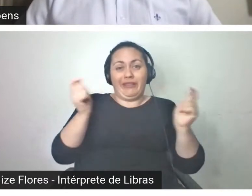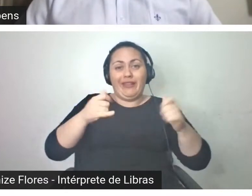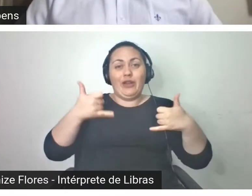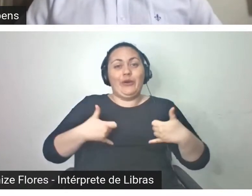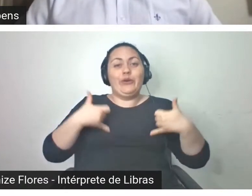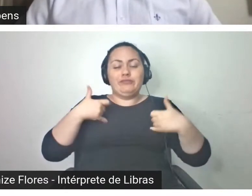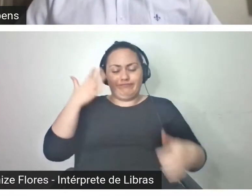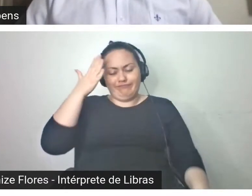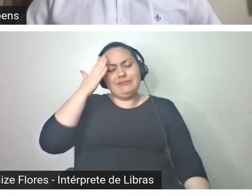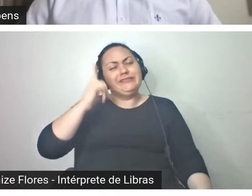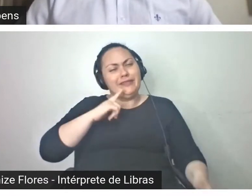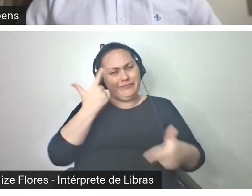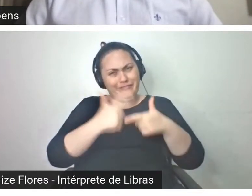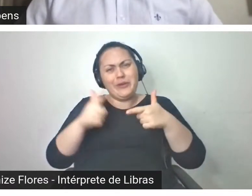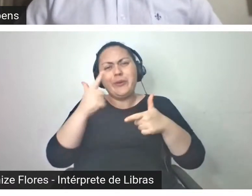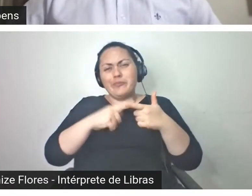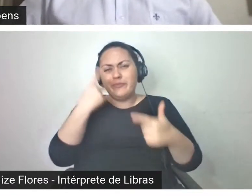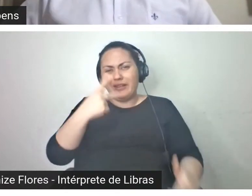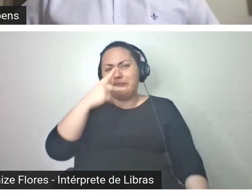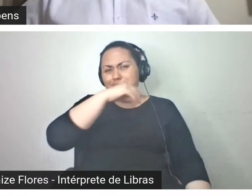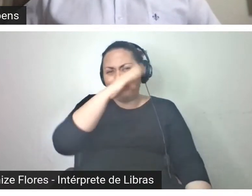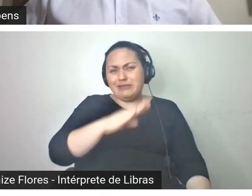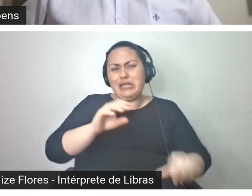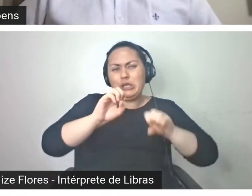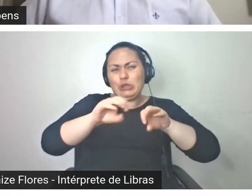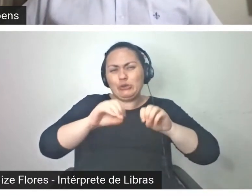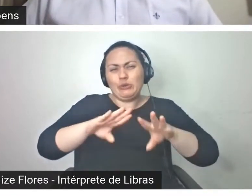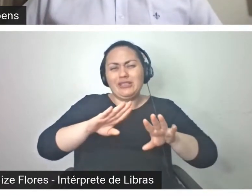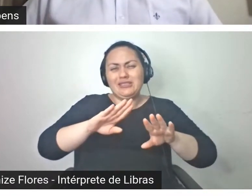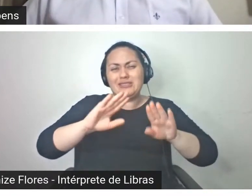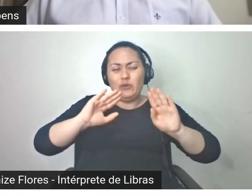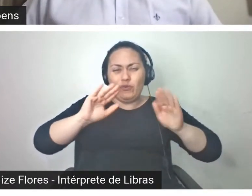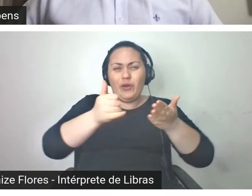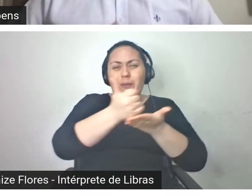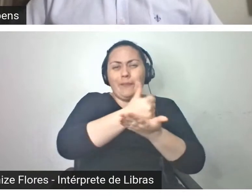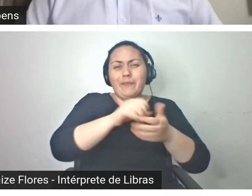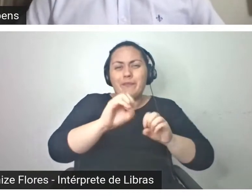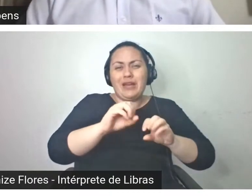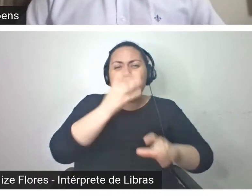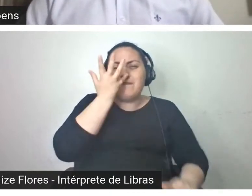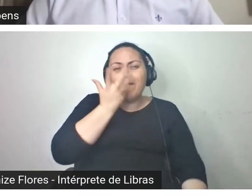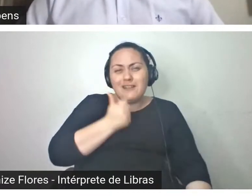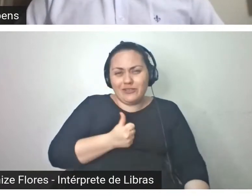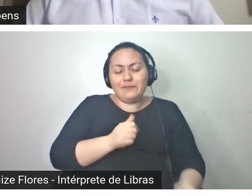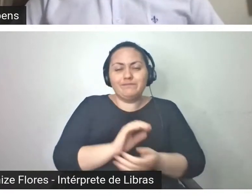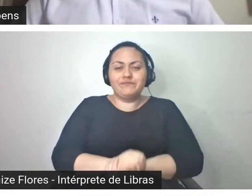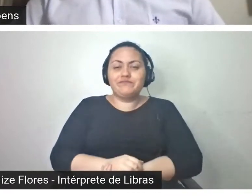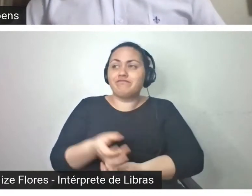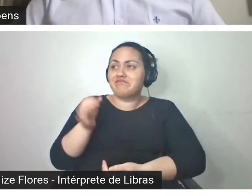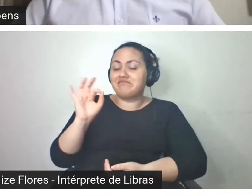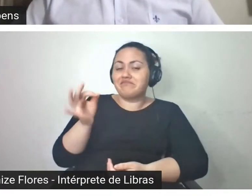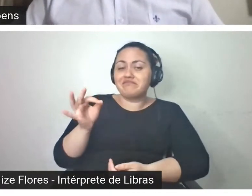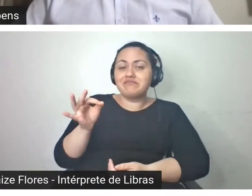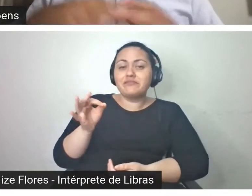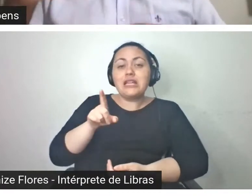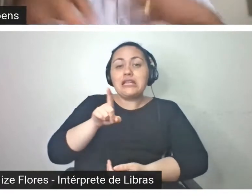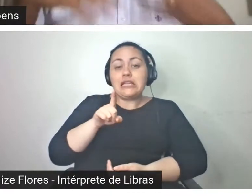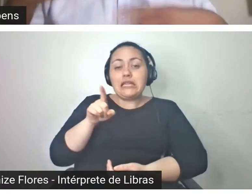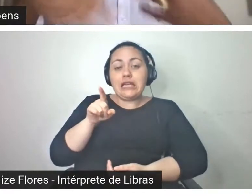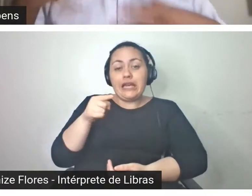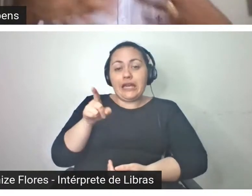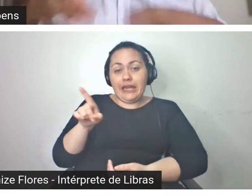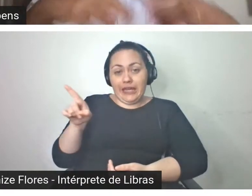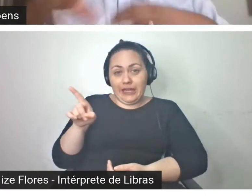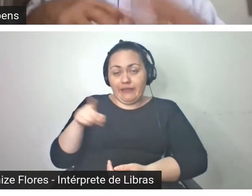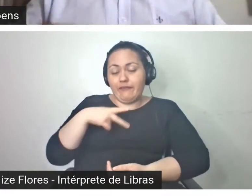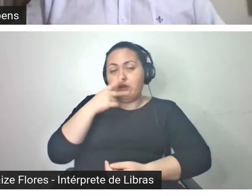os problemas da sua educação de primeira infância, né? Perfeito. E ele só disse que em alguns estados,